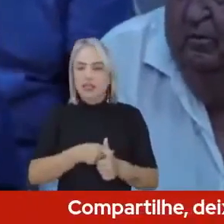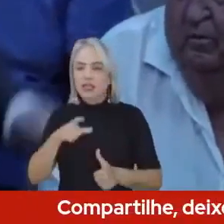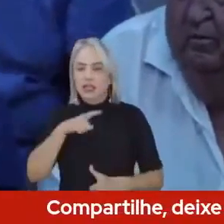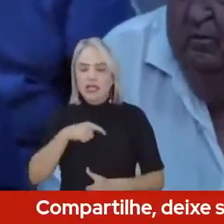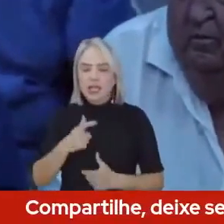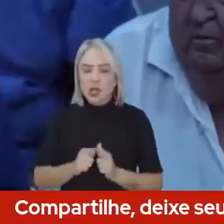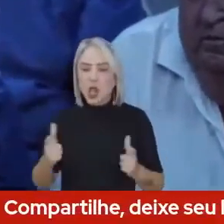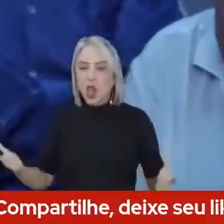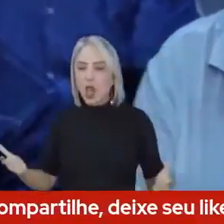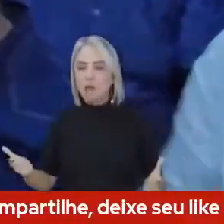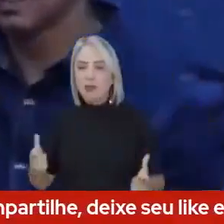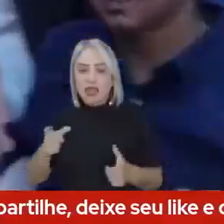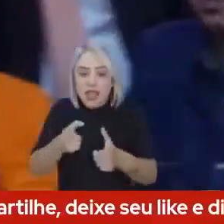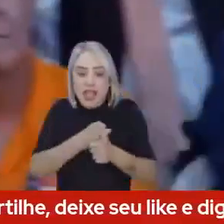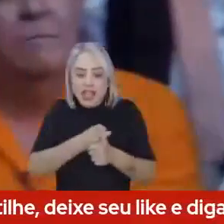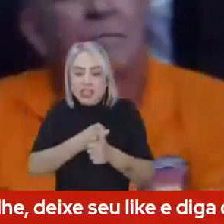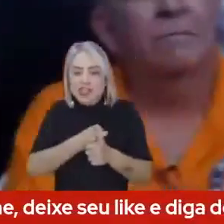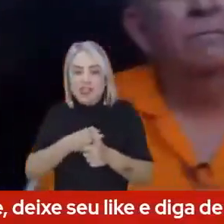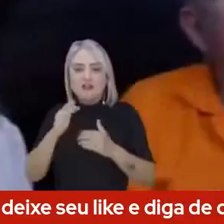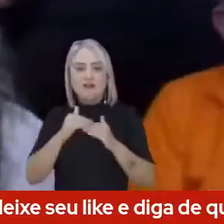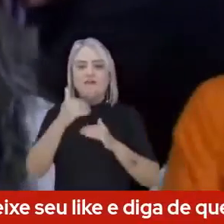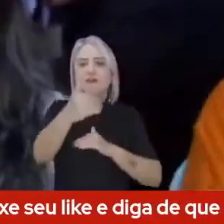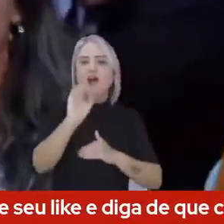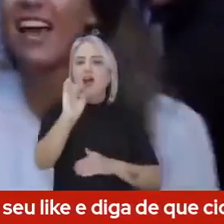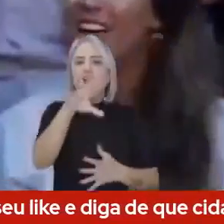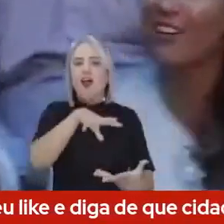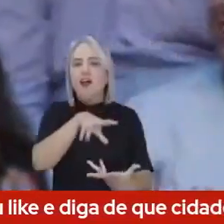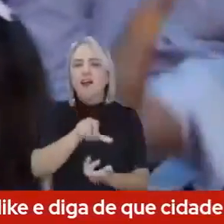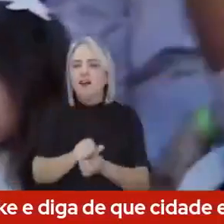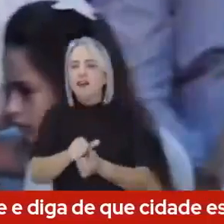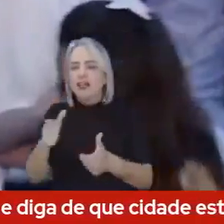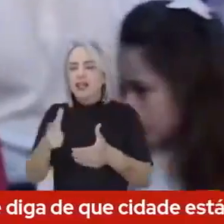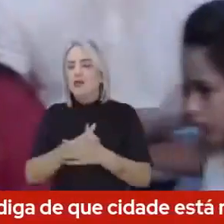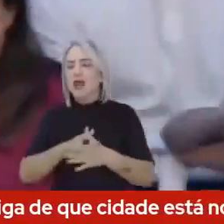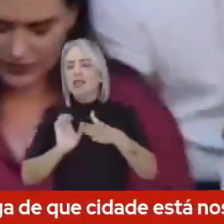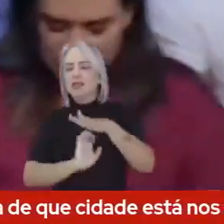a dívida externa, que não é dívida para empresário.